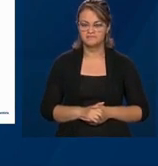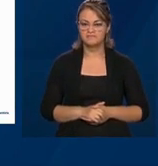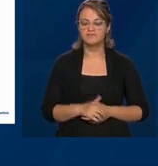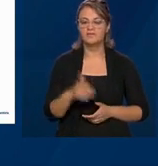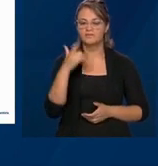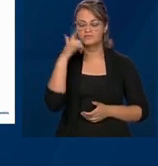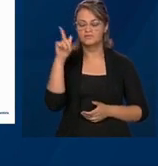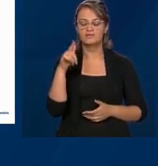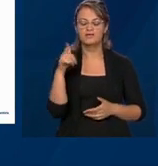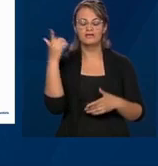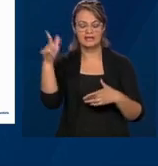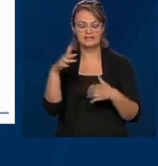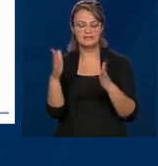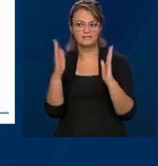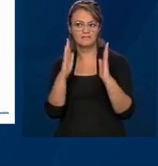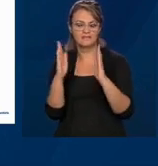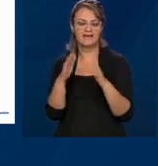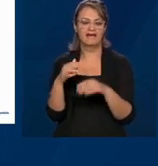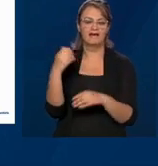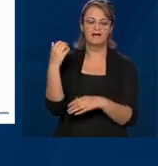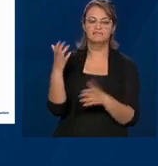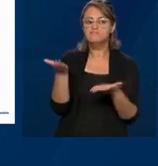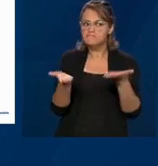formas moderadas e graves da doença.